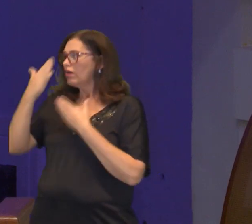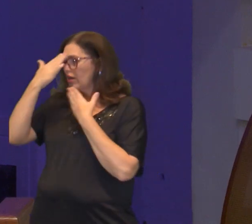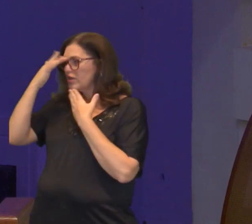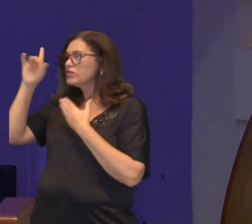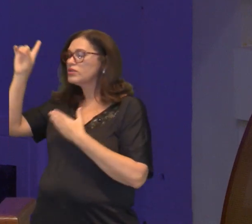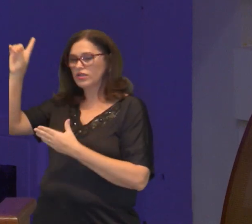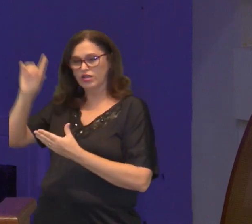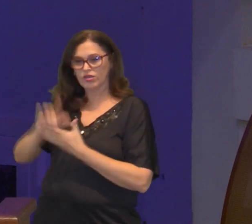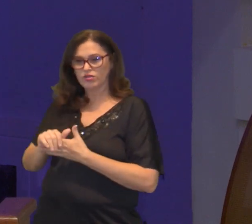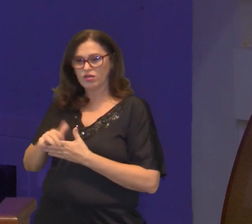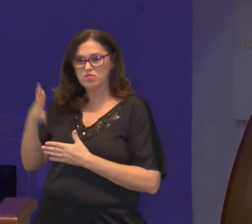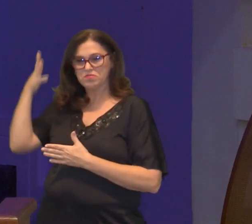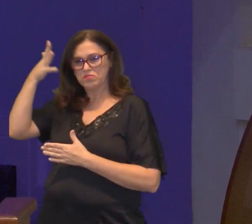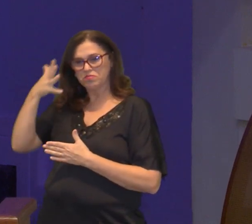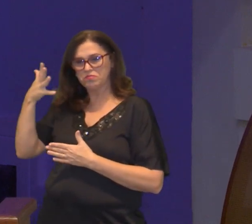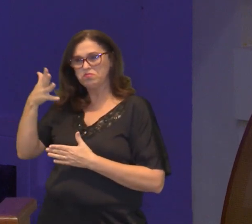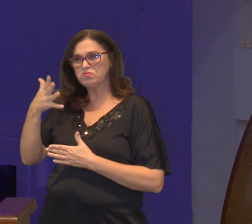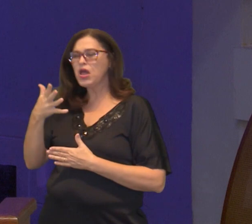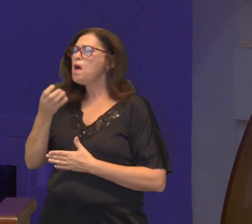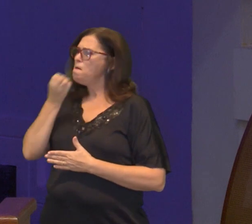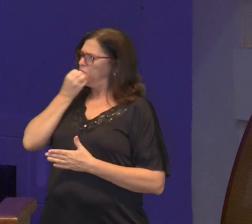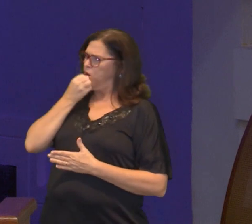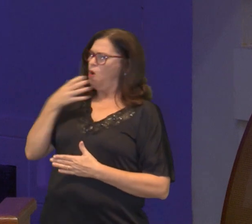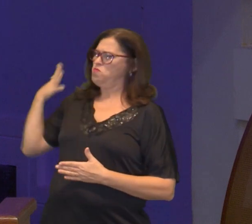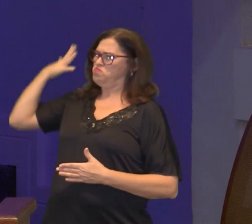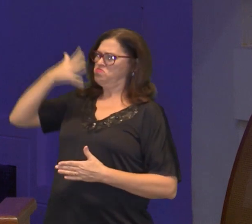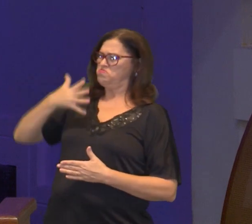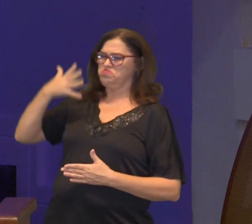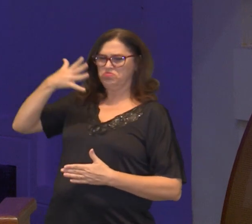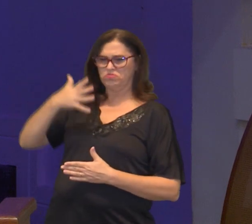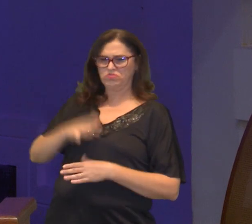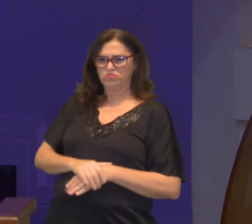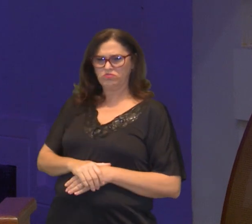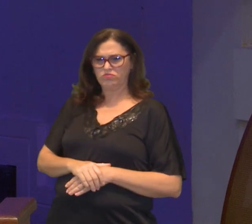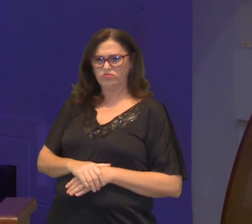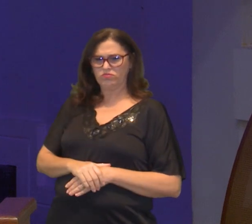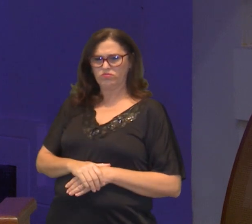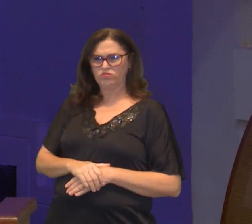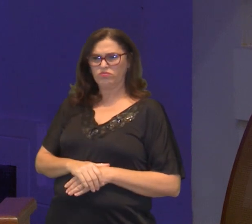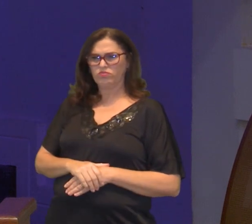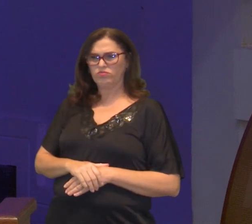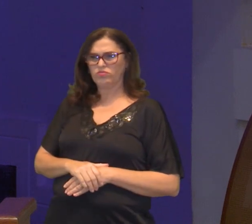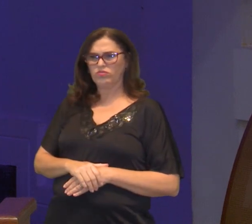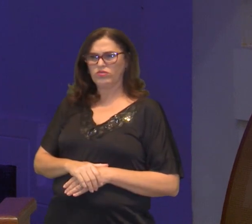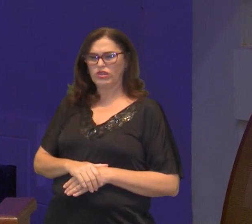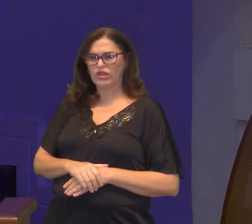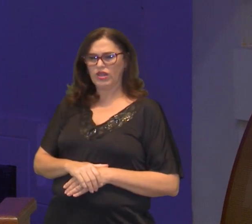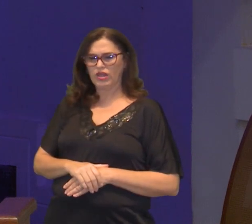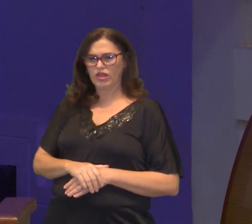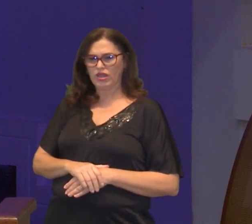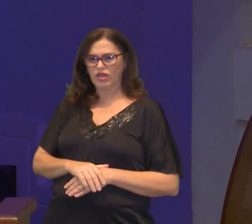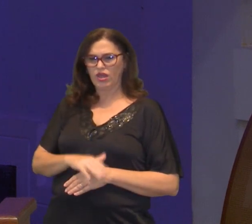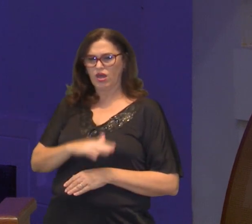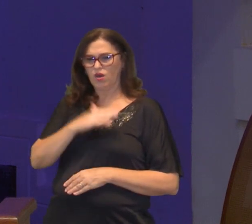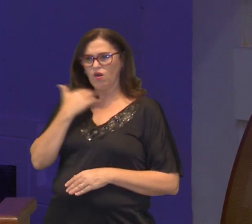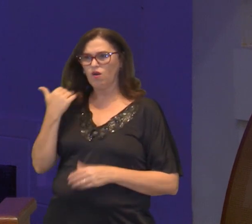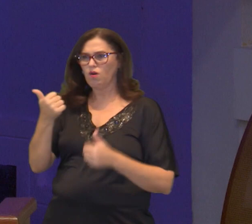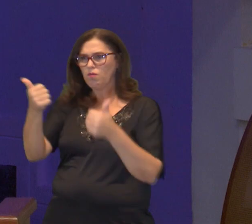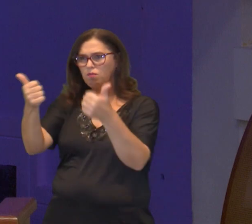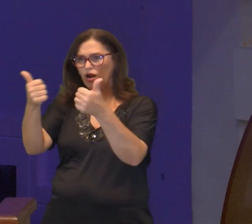Deus, preguei um bom sermão. E o defunto dizer para mim: valeu, pastor.